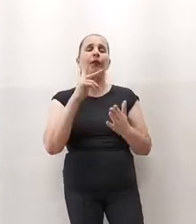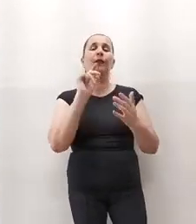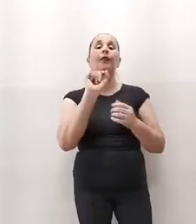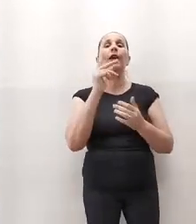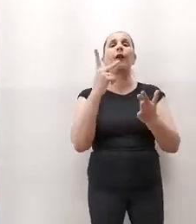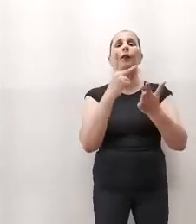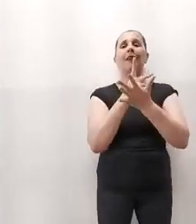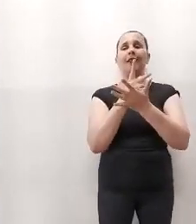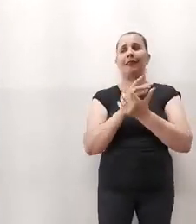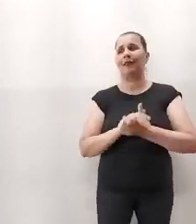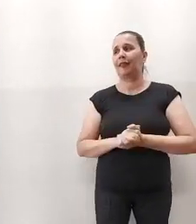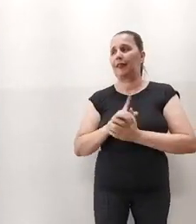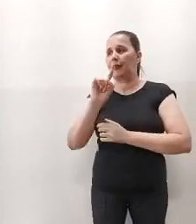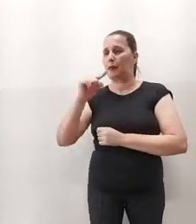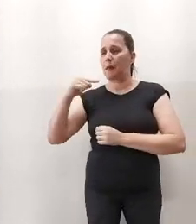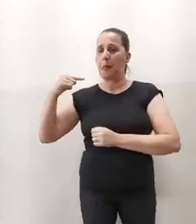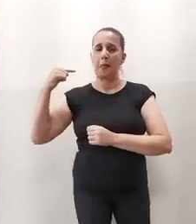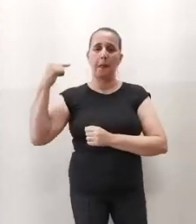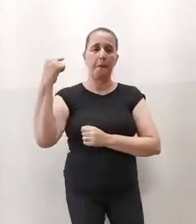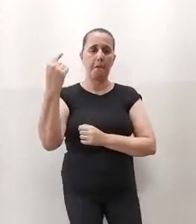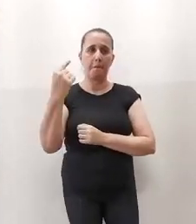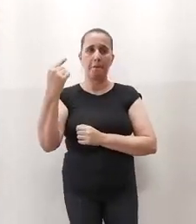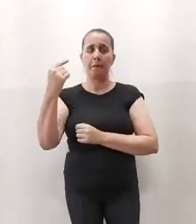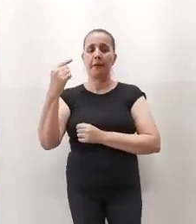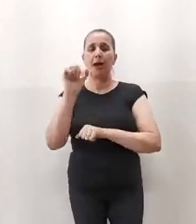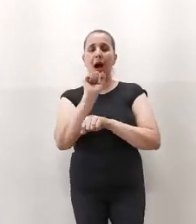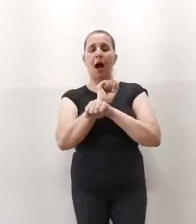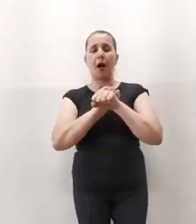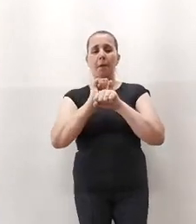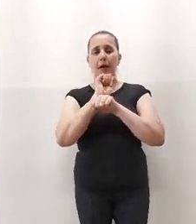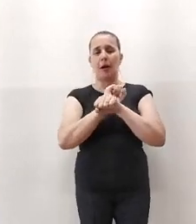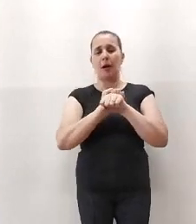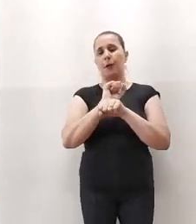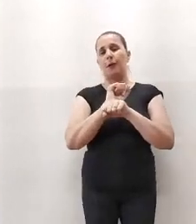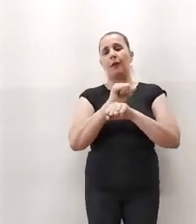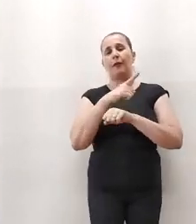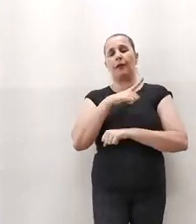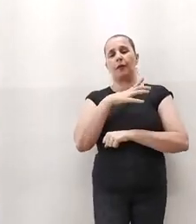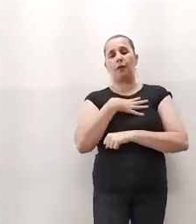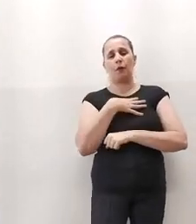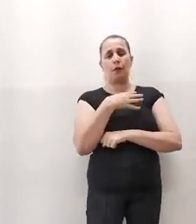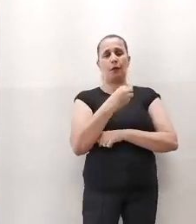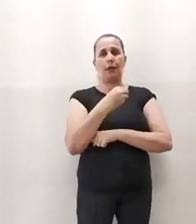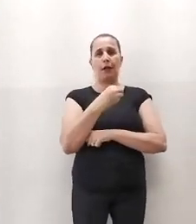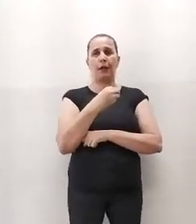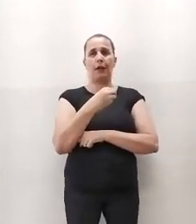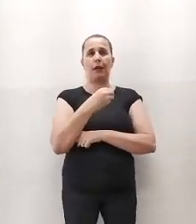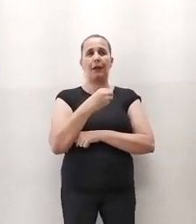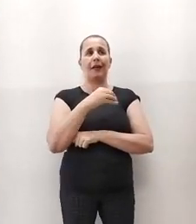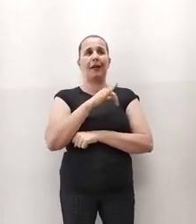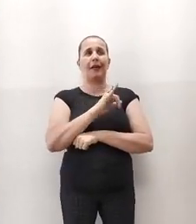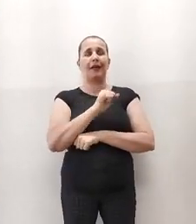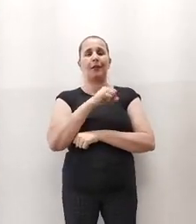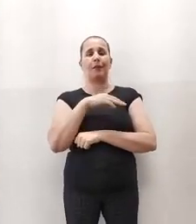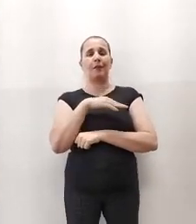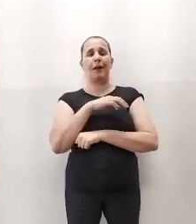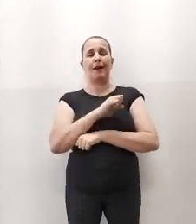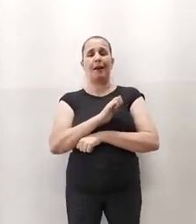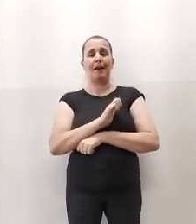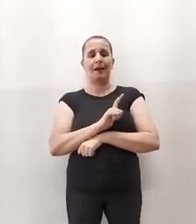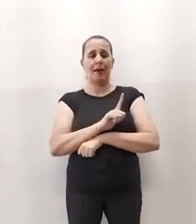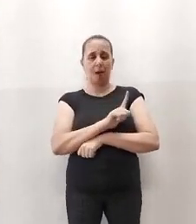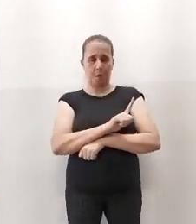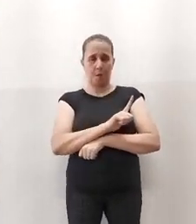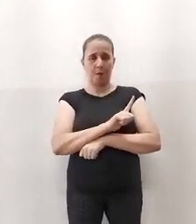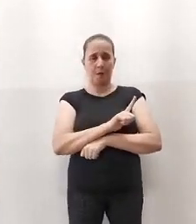acontece? Depois que Abraão teve ali o filho que é Ismael, irmãos, você